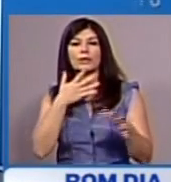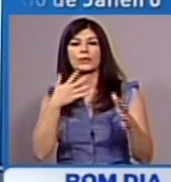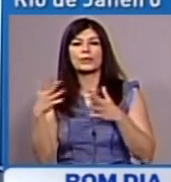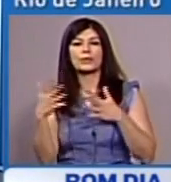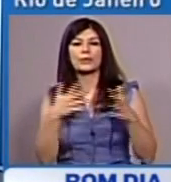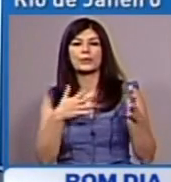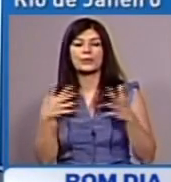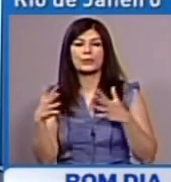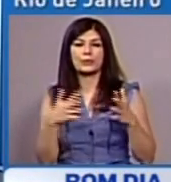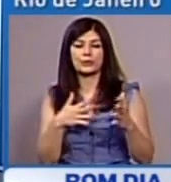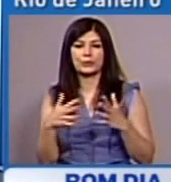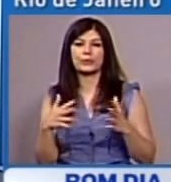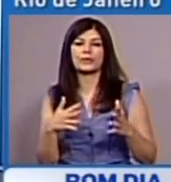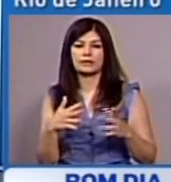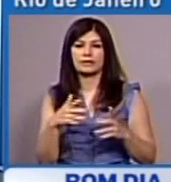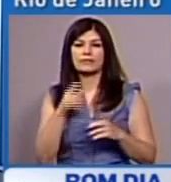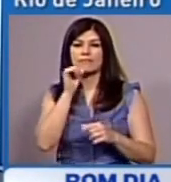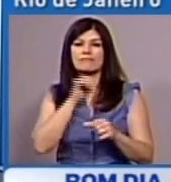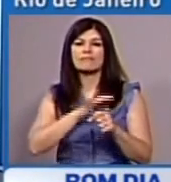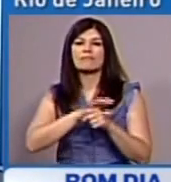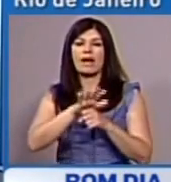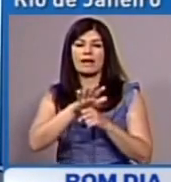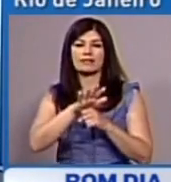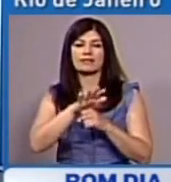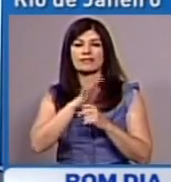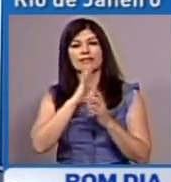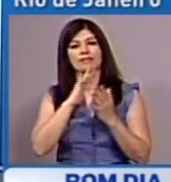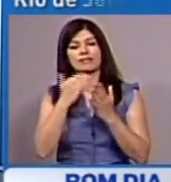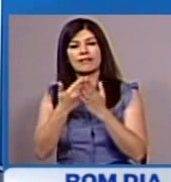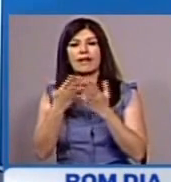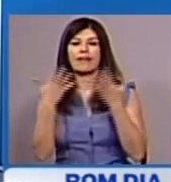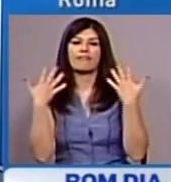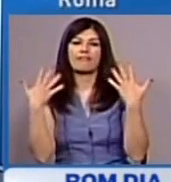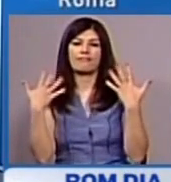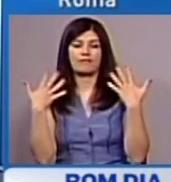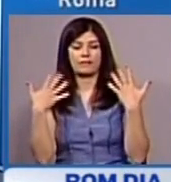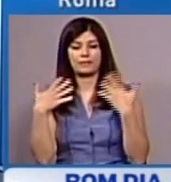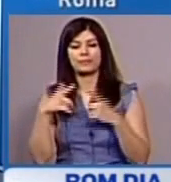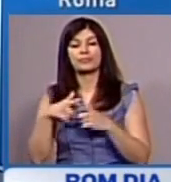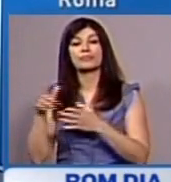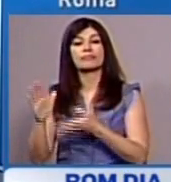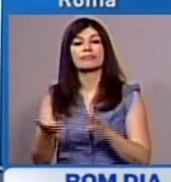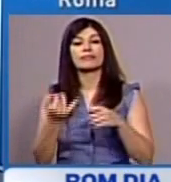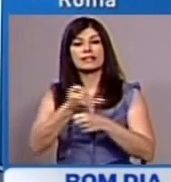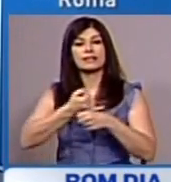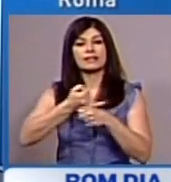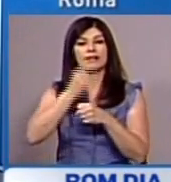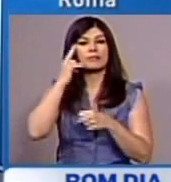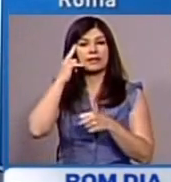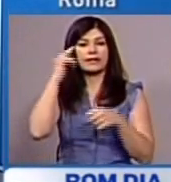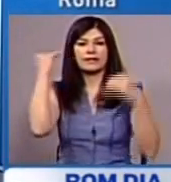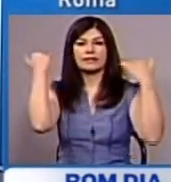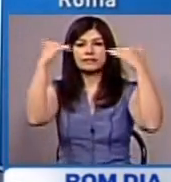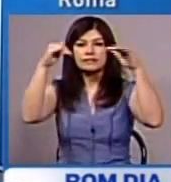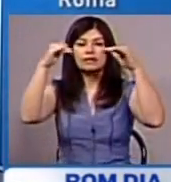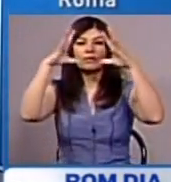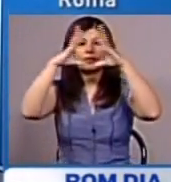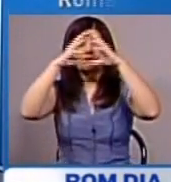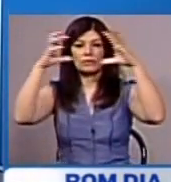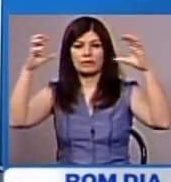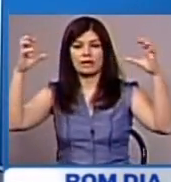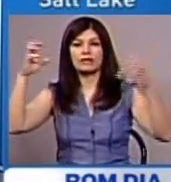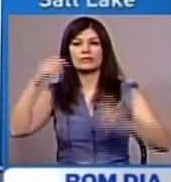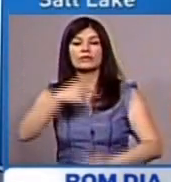que se faz sentir fim da manhã, tarde. E quanto à Madeira, uma situação de céu em geral pouco nublado, com 29 graus